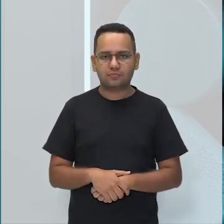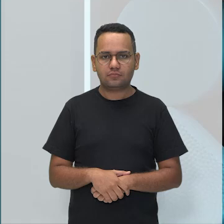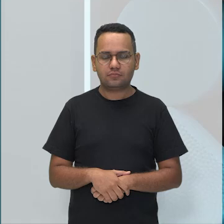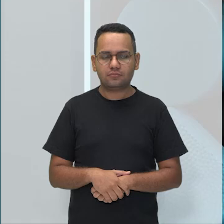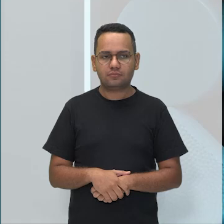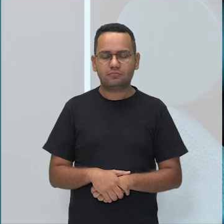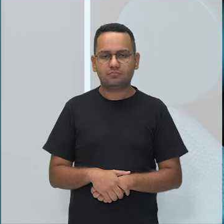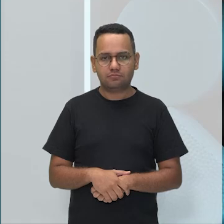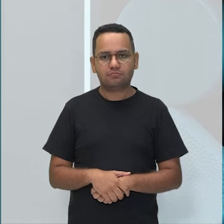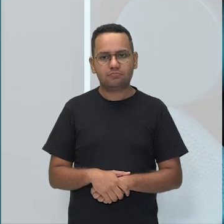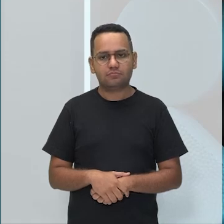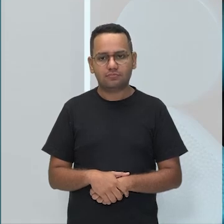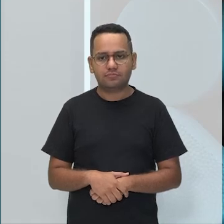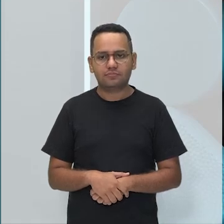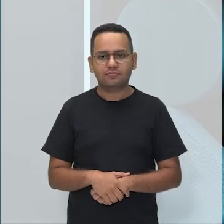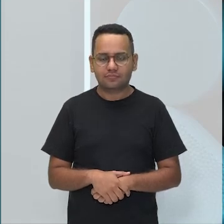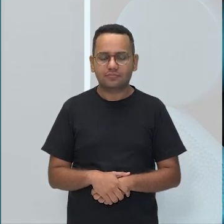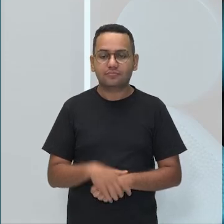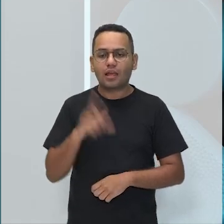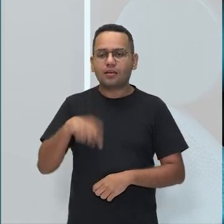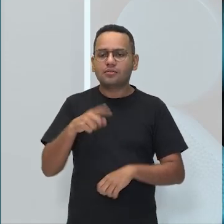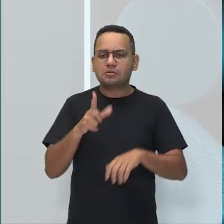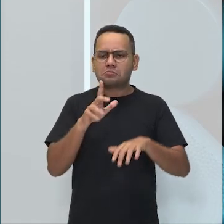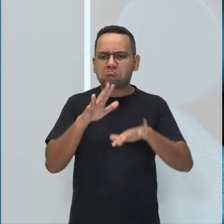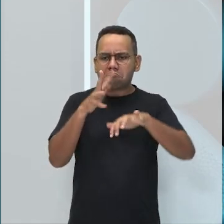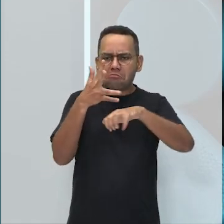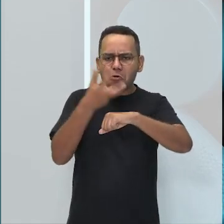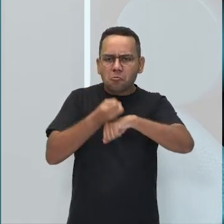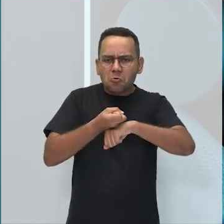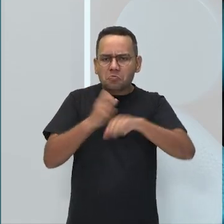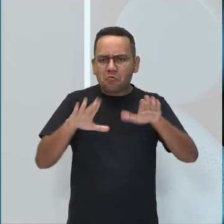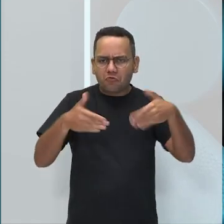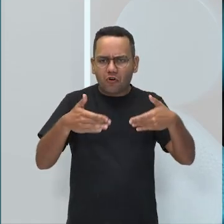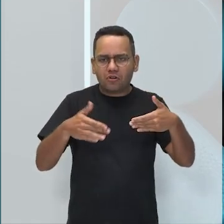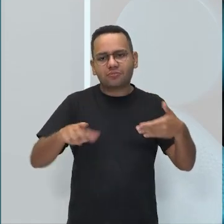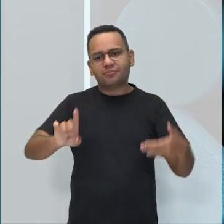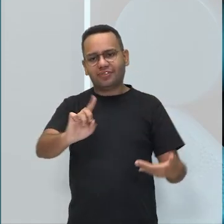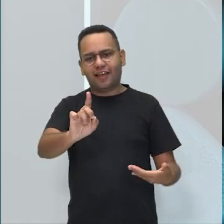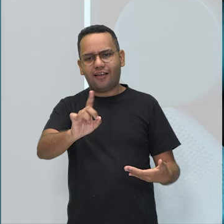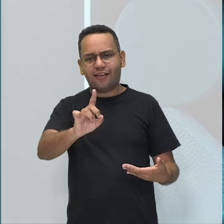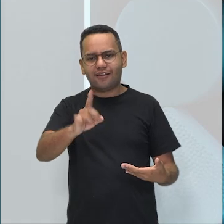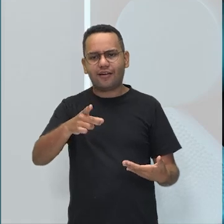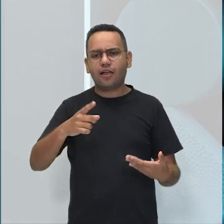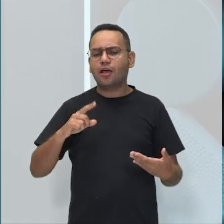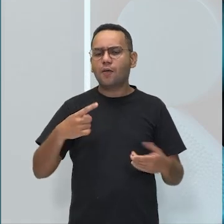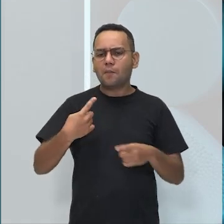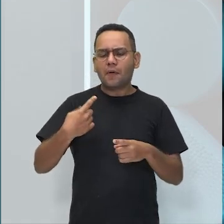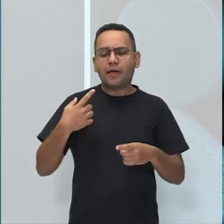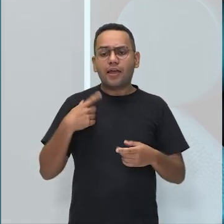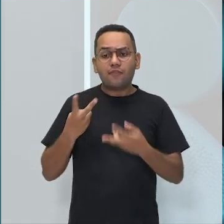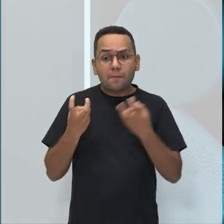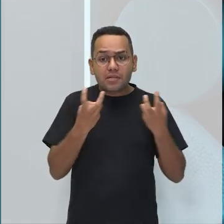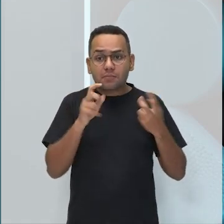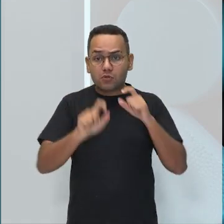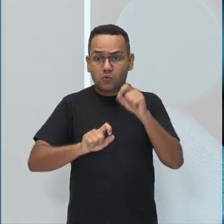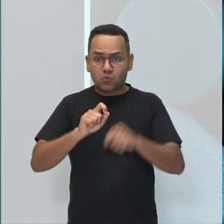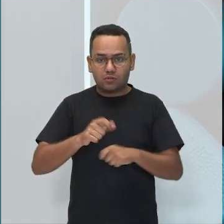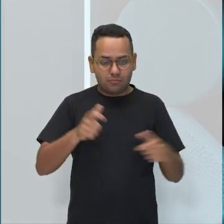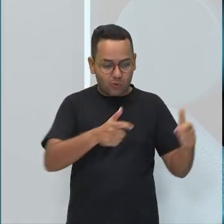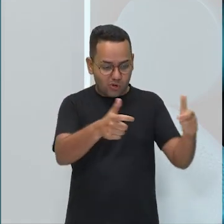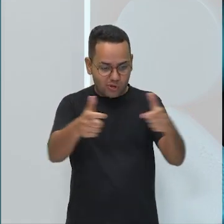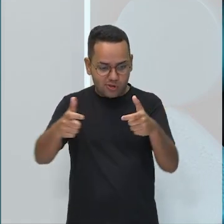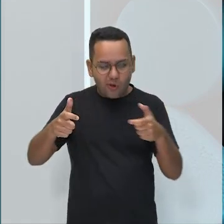seca. Percebam que ele percebe exatamente o local, o ambiente seco. Então percebam, quando olhei